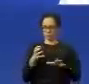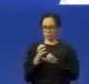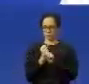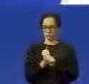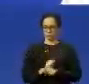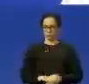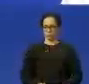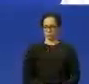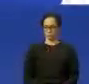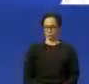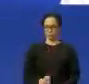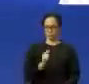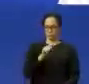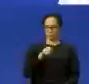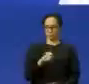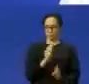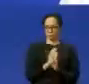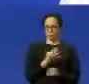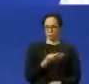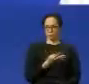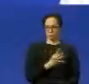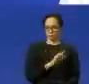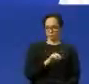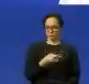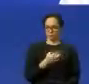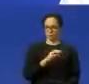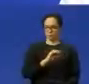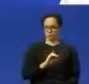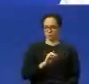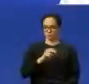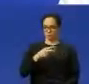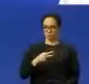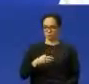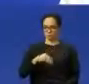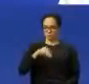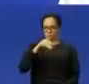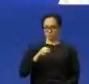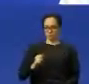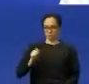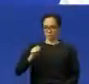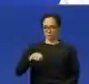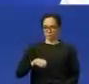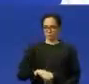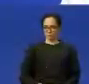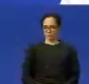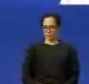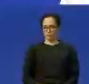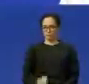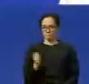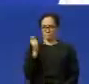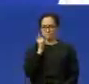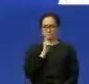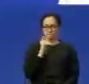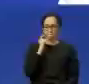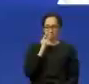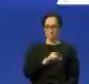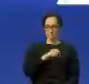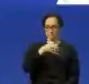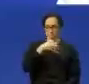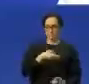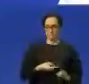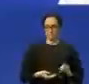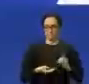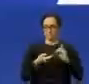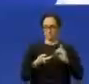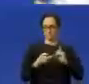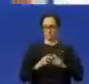3 distâncias, você vai encontrar 4,02 metros aí no caso, né? E aí você terá então a alternativa D para a questão